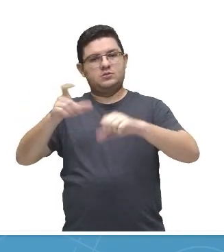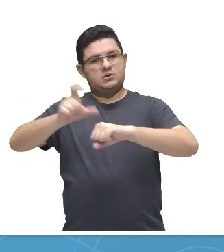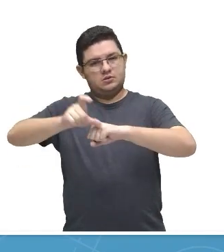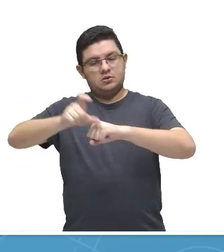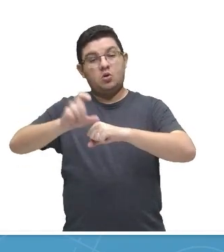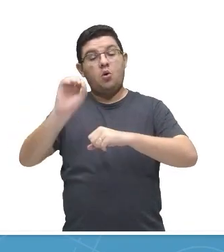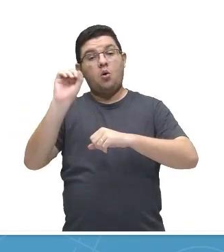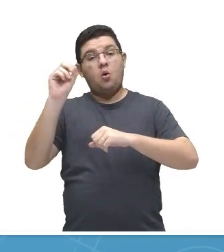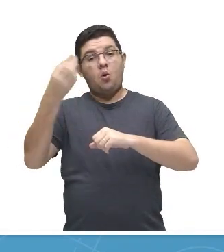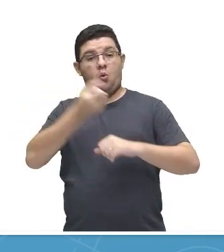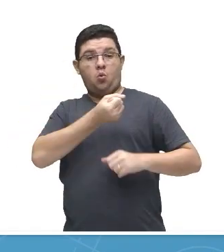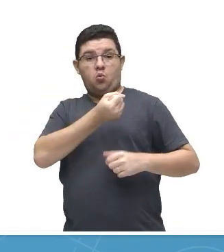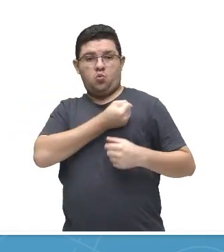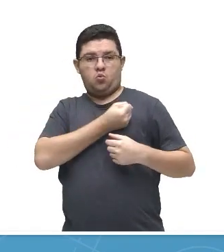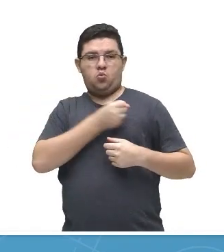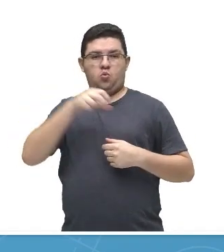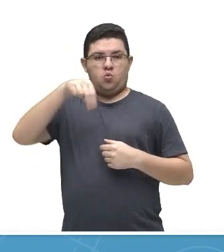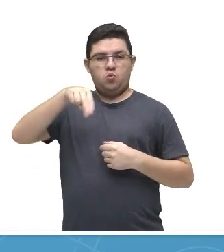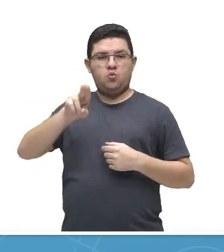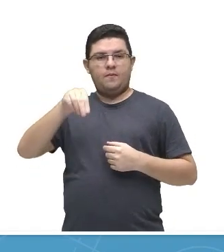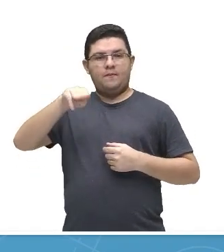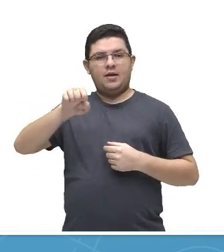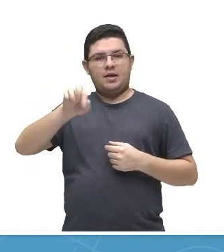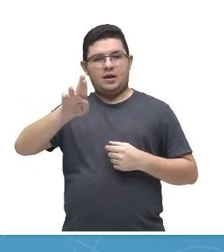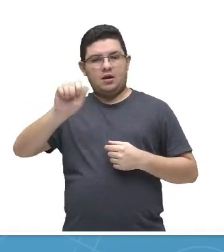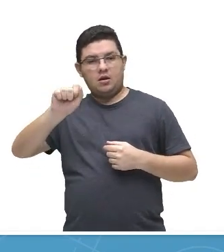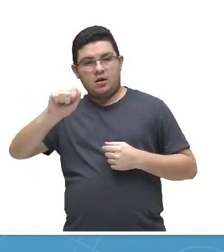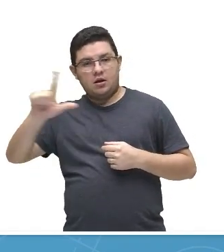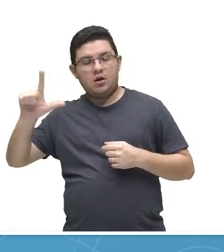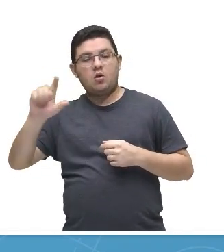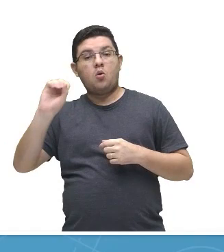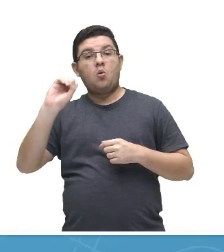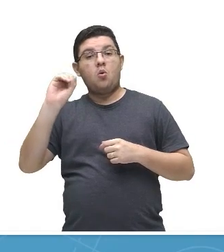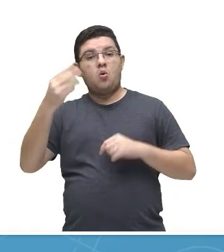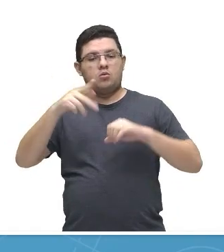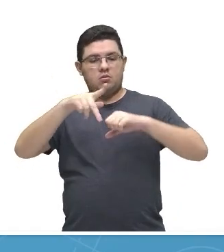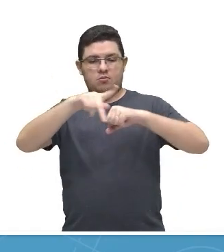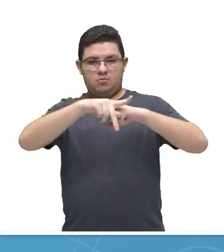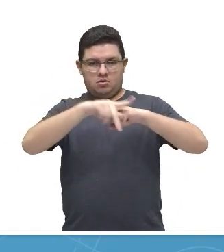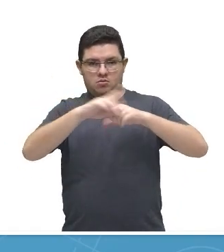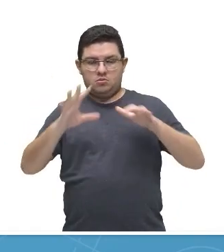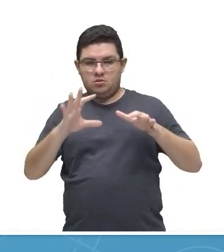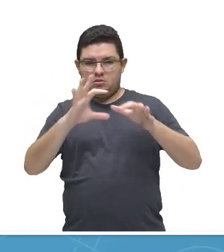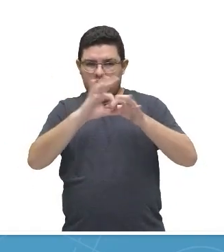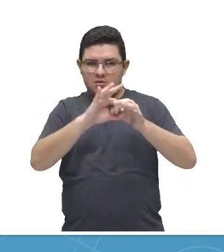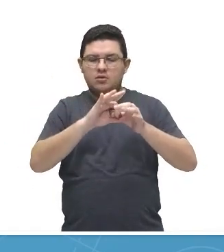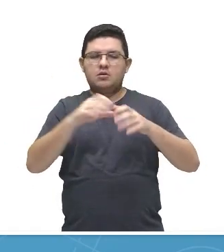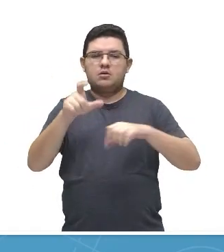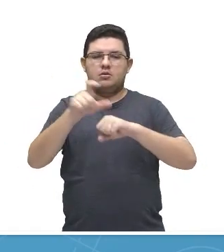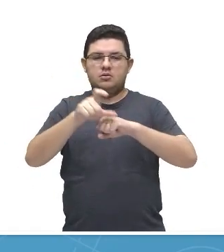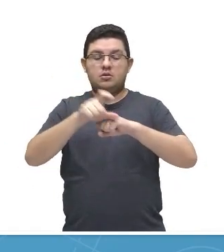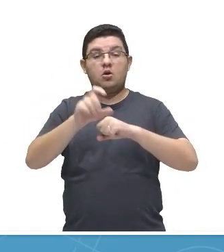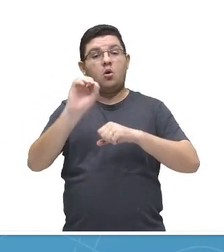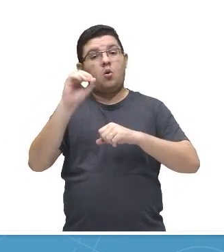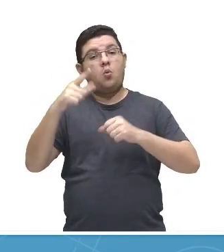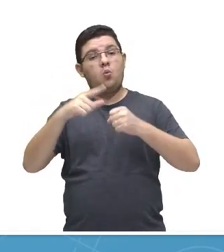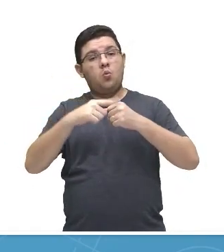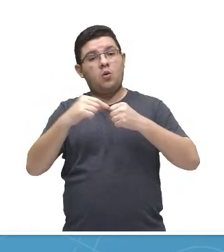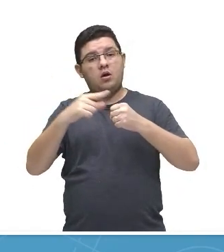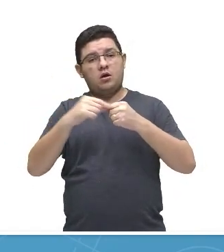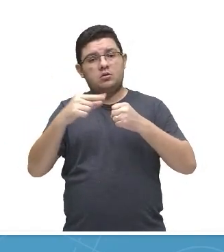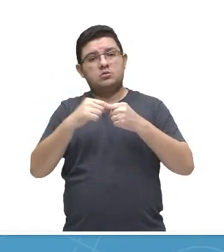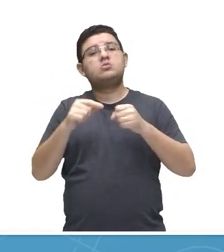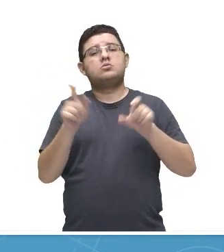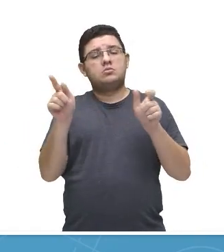numeral, ou de um pronome e normalmente também por um artigo. Então são os companheiros dele. Outras classes de palavra, tanto